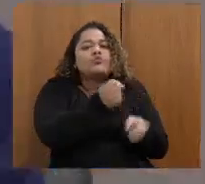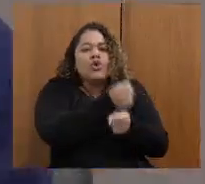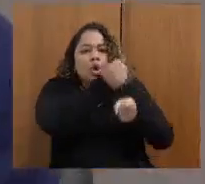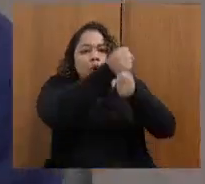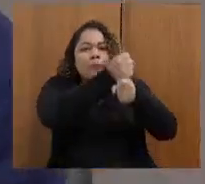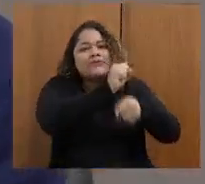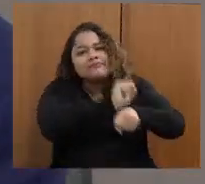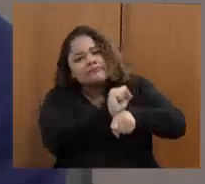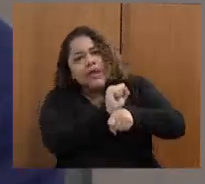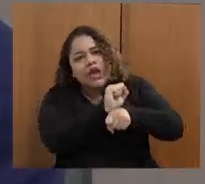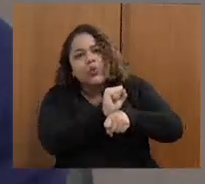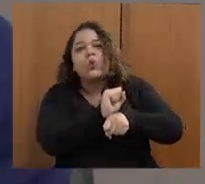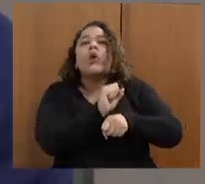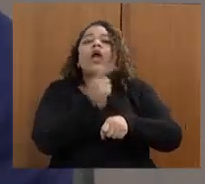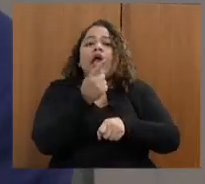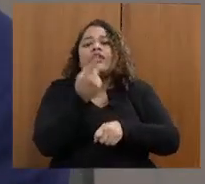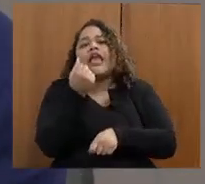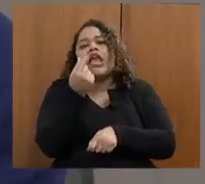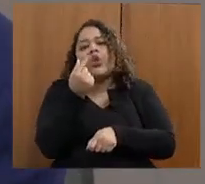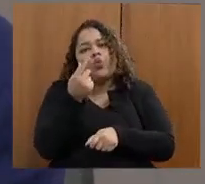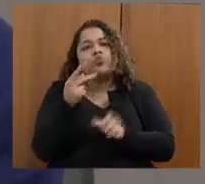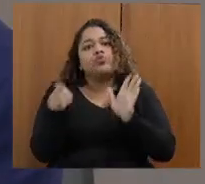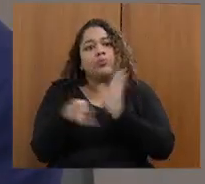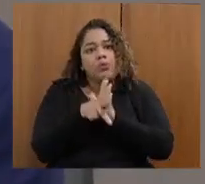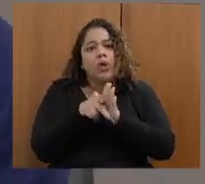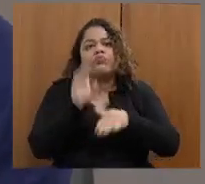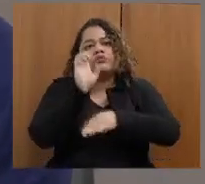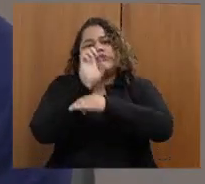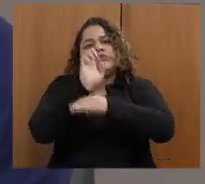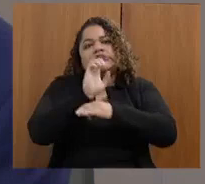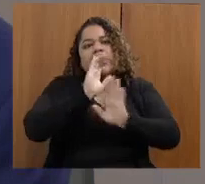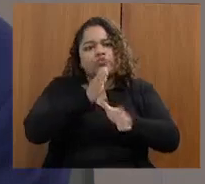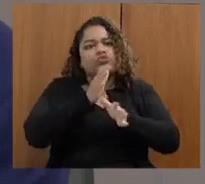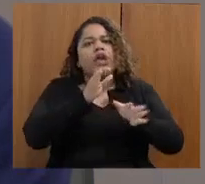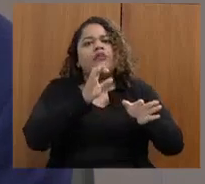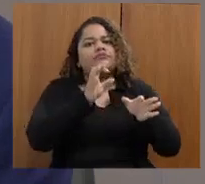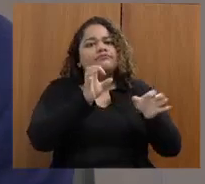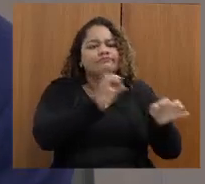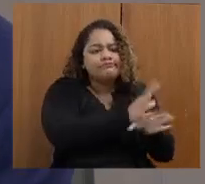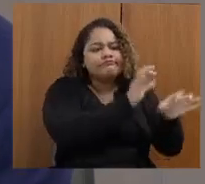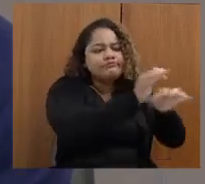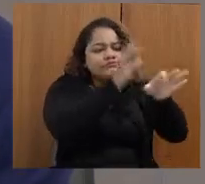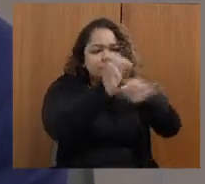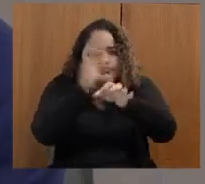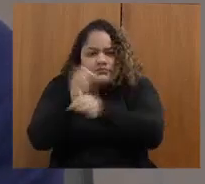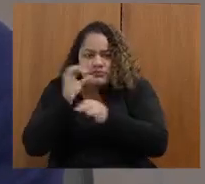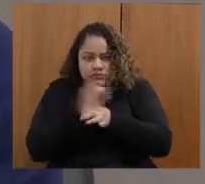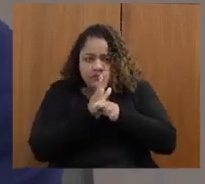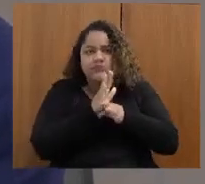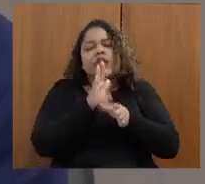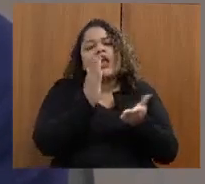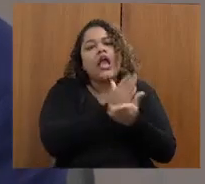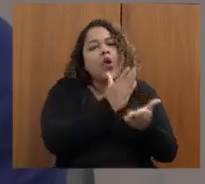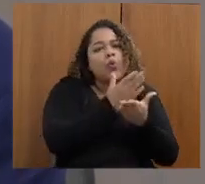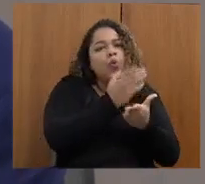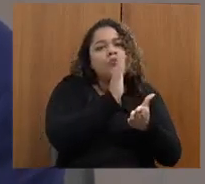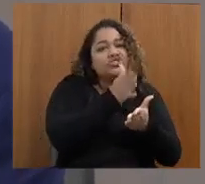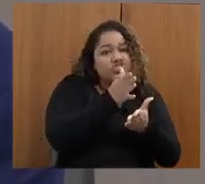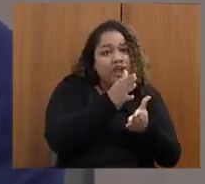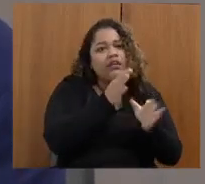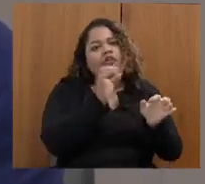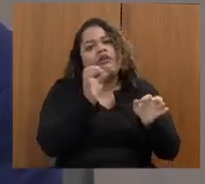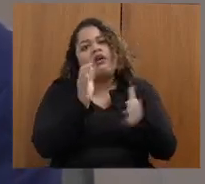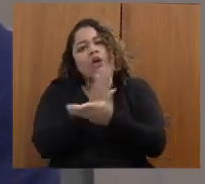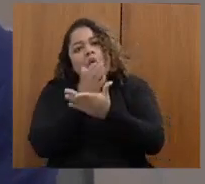recurso próprio estado conseguiu nós já estamos executando todas algumas já finalizaram e outras estão em execução então 100%